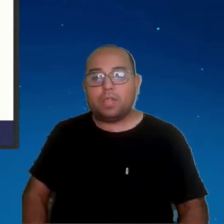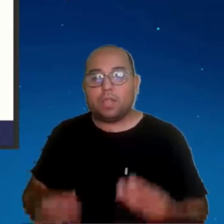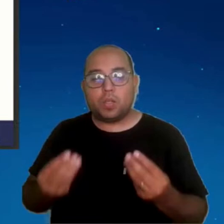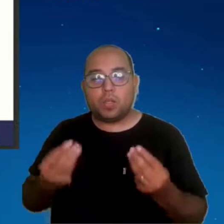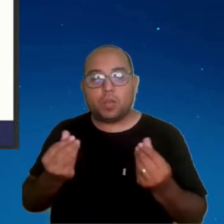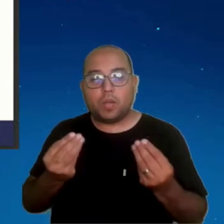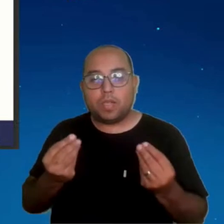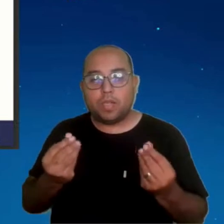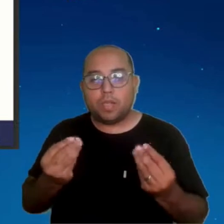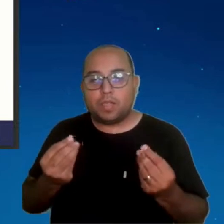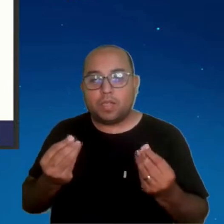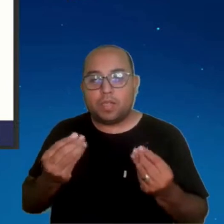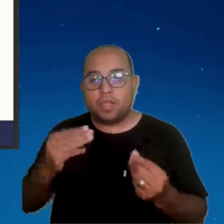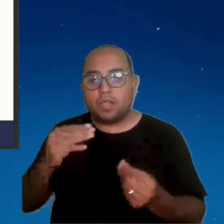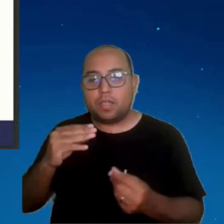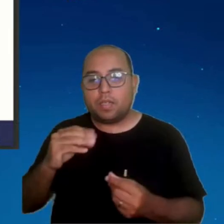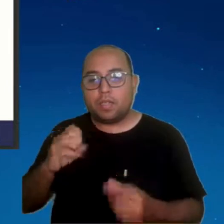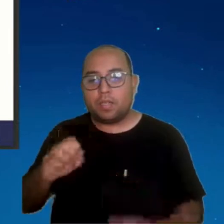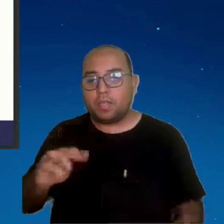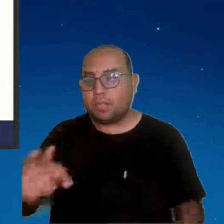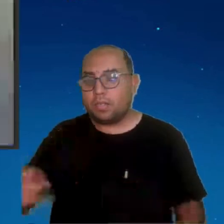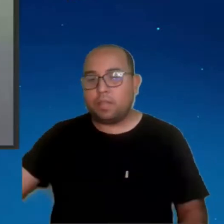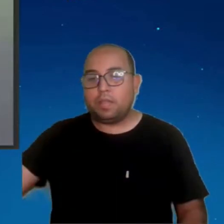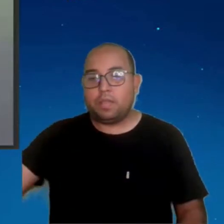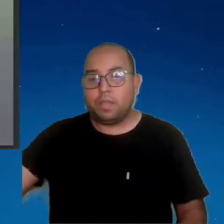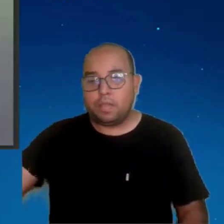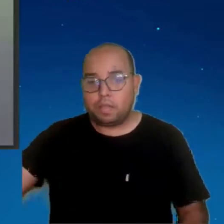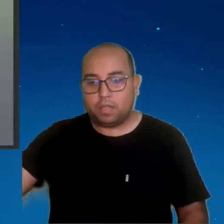nuances desse match com a empresa, tá?